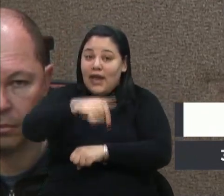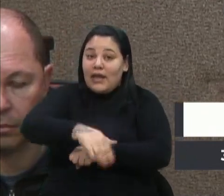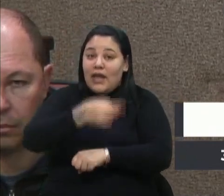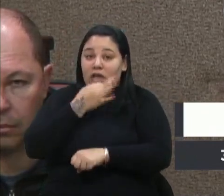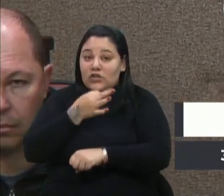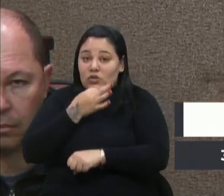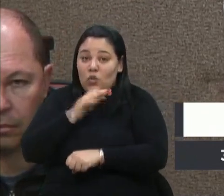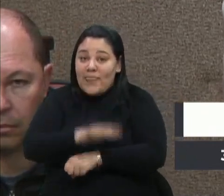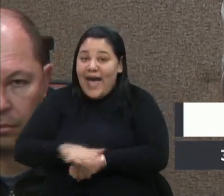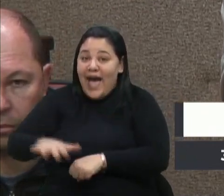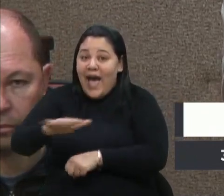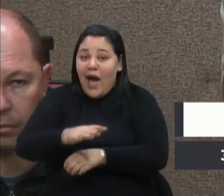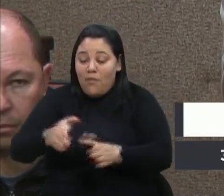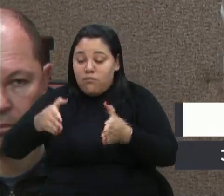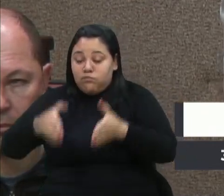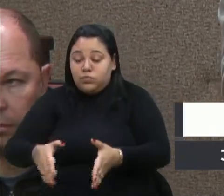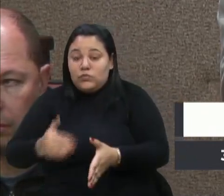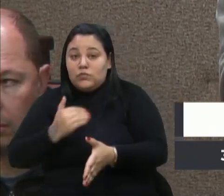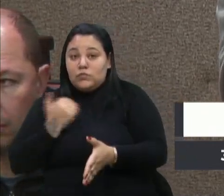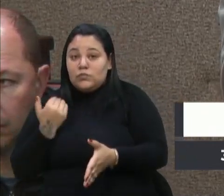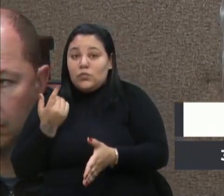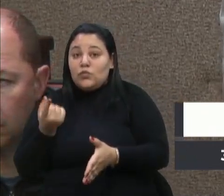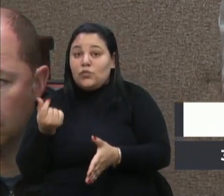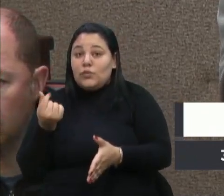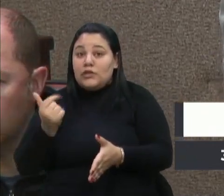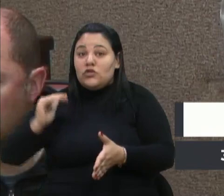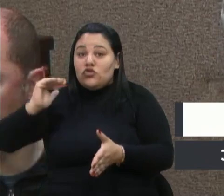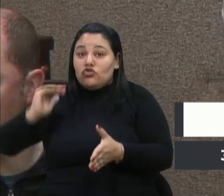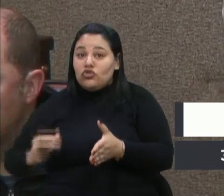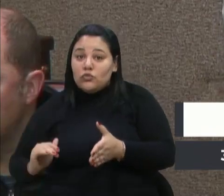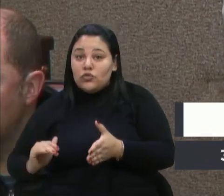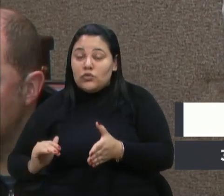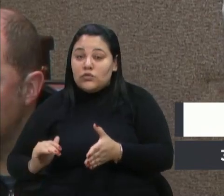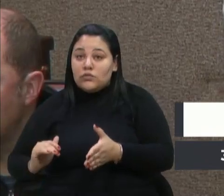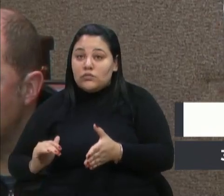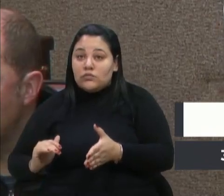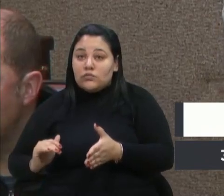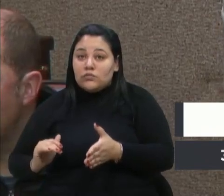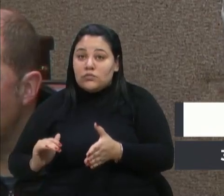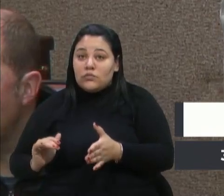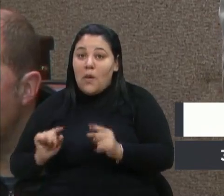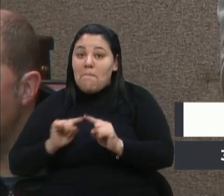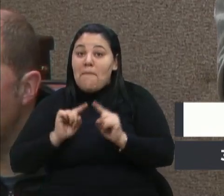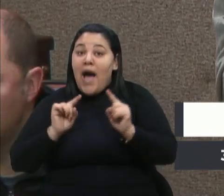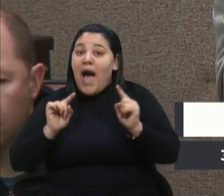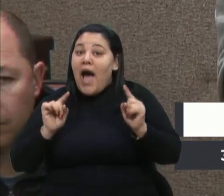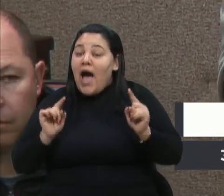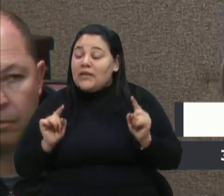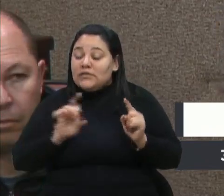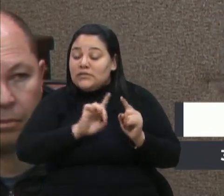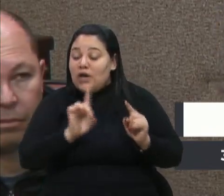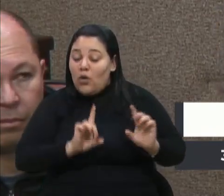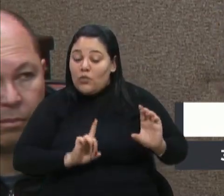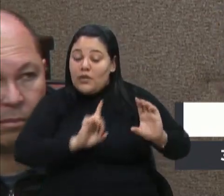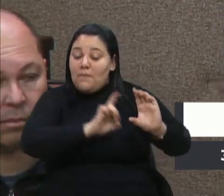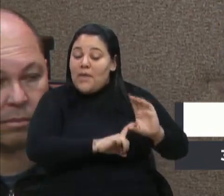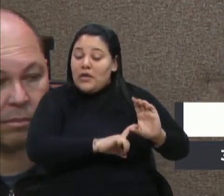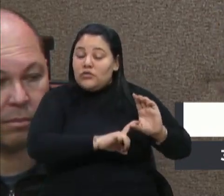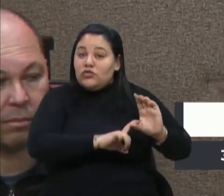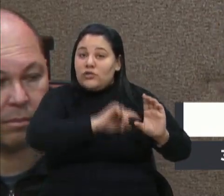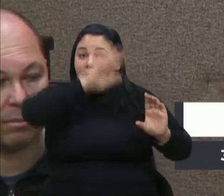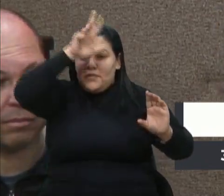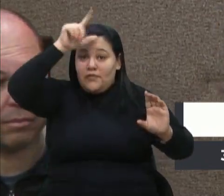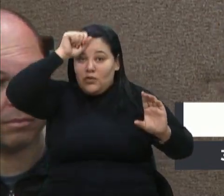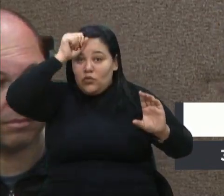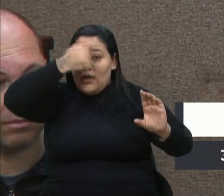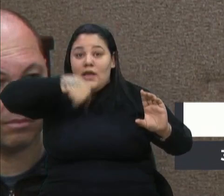preço do funeral diminua. Mas isso não depende da Prefeitura e nem da